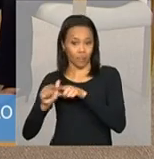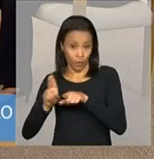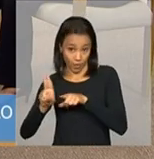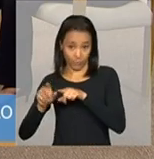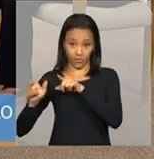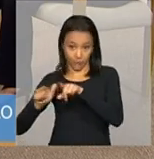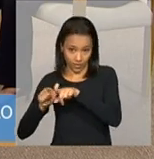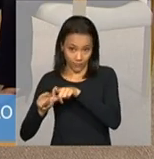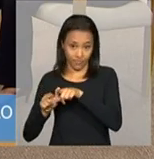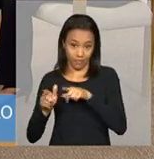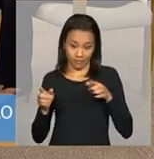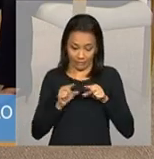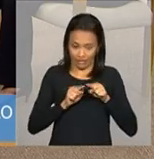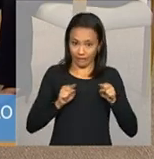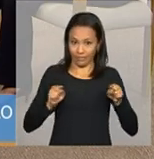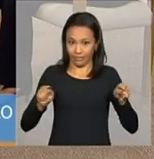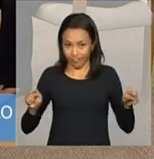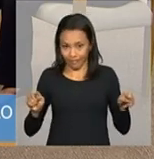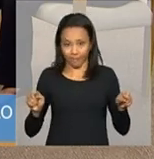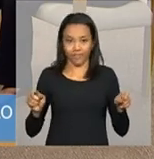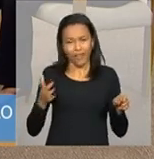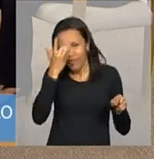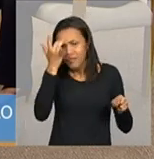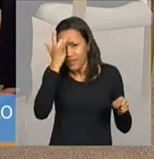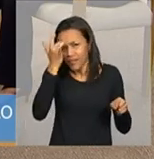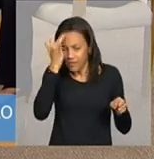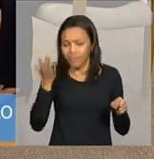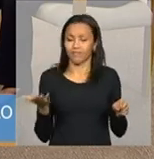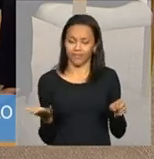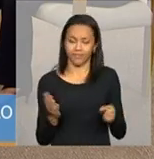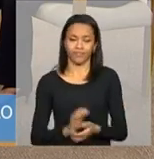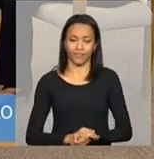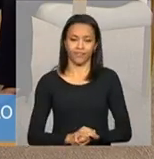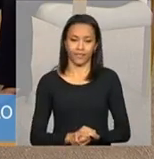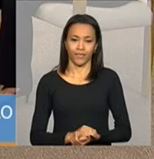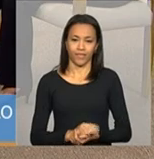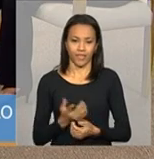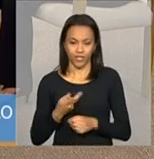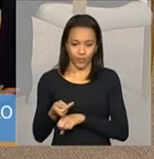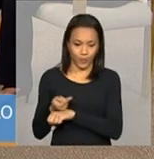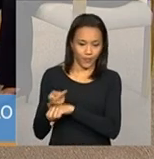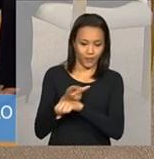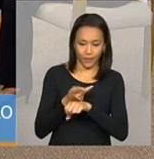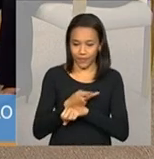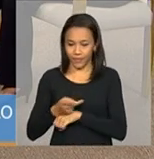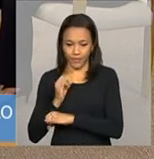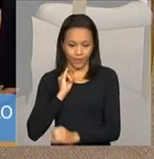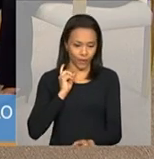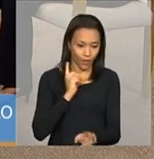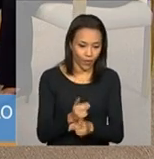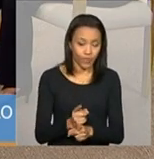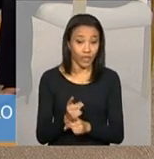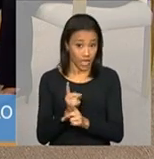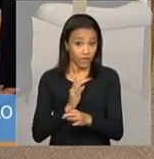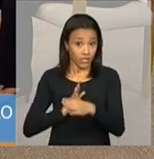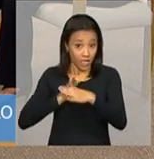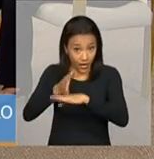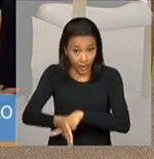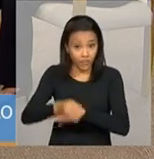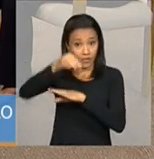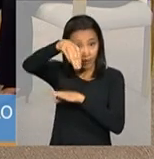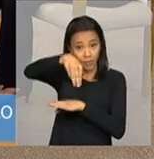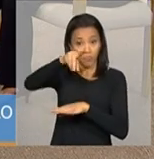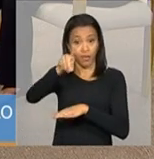mas dar tá trabalho lá. Achar o e-mail, mas tá bom. Não, é fácil de... A gente se localiza muito bem no site do MDS, entrando lá na página